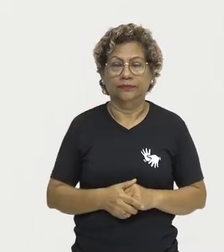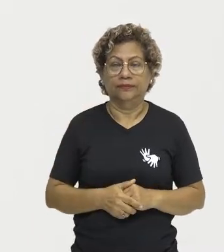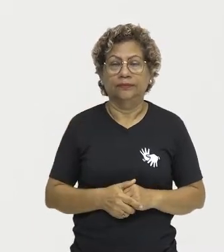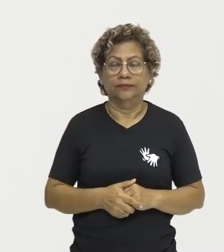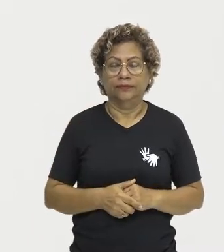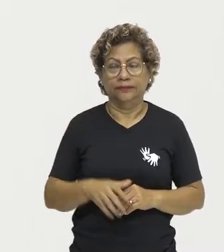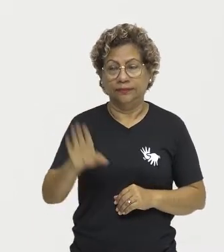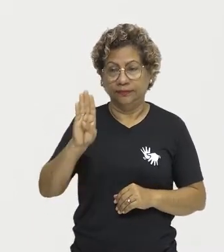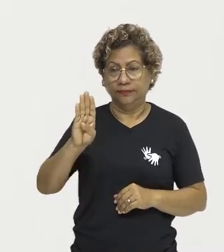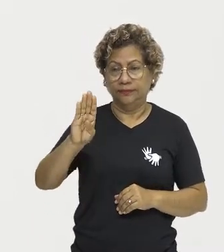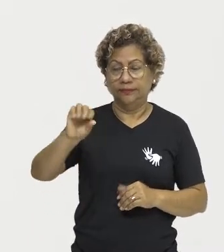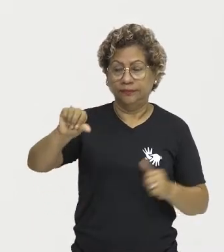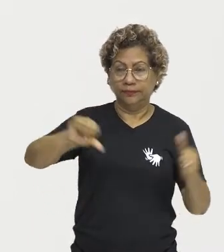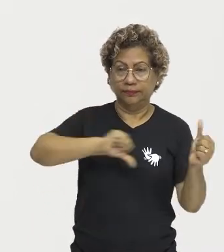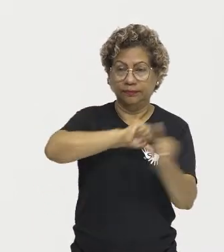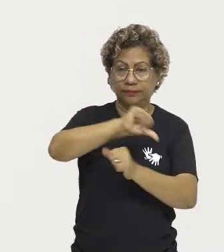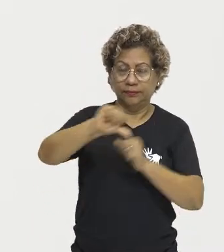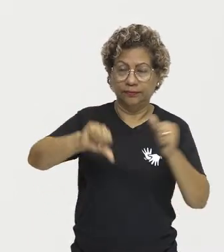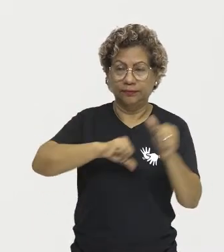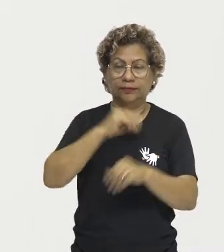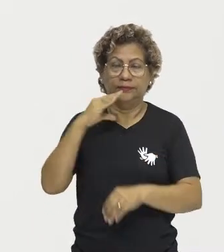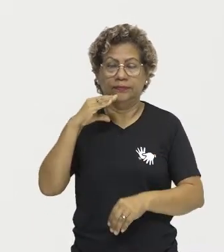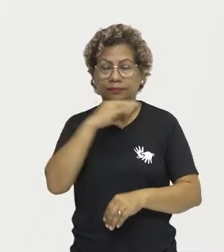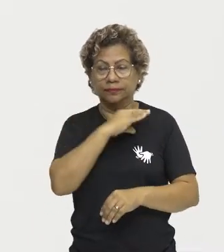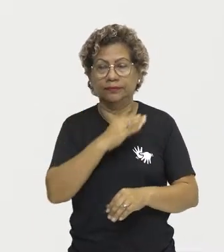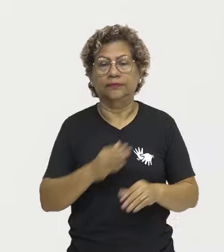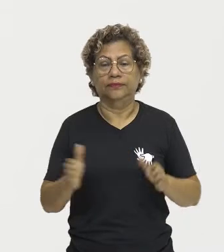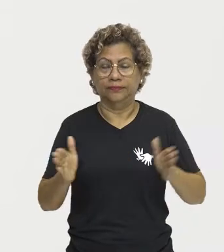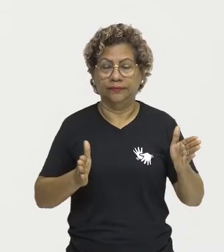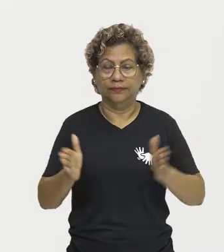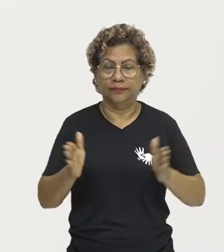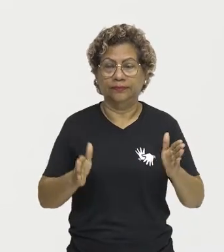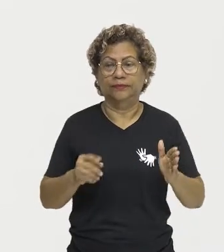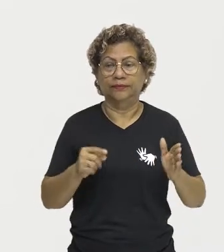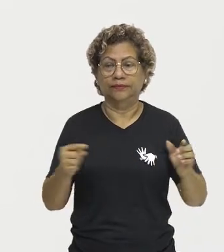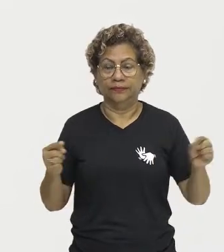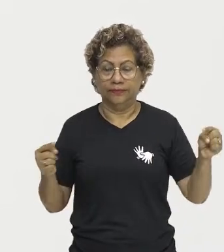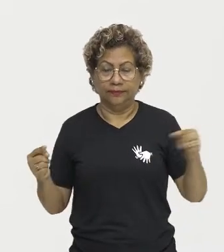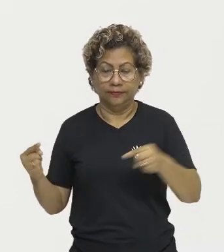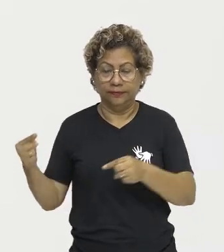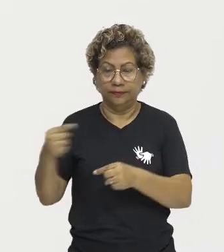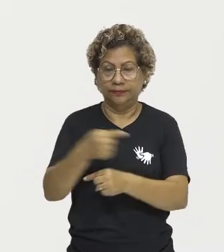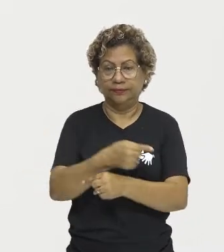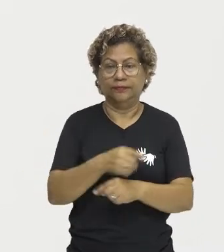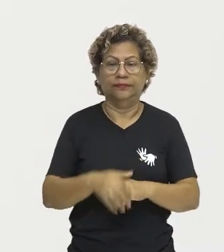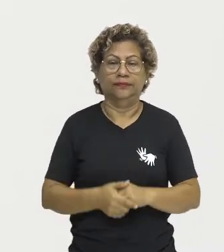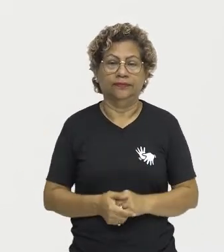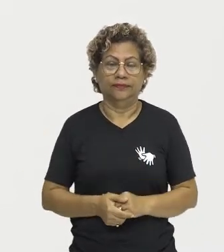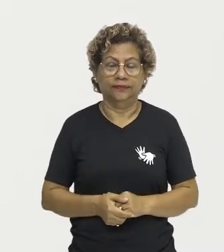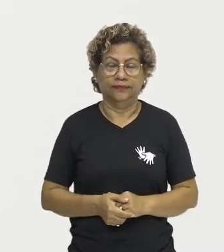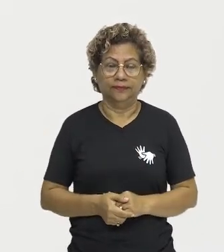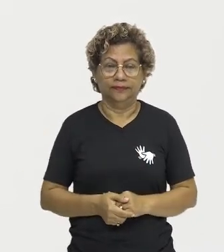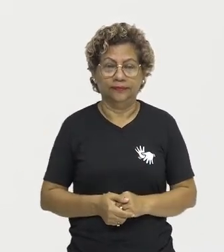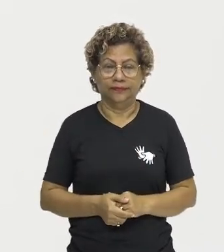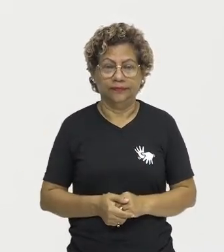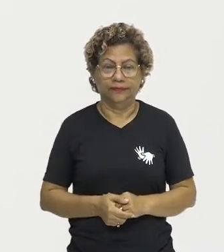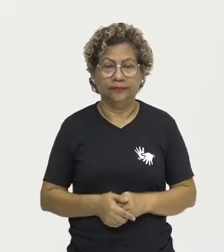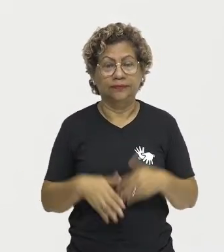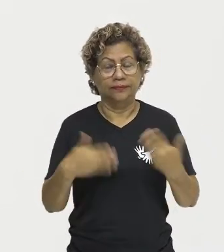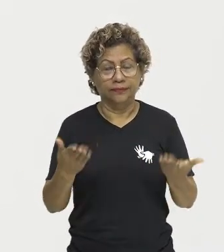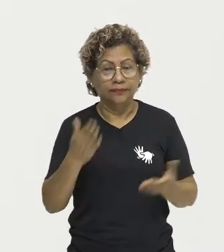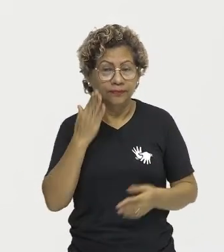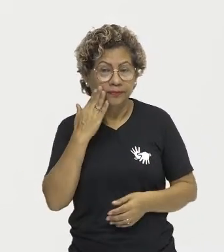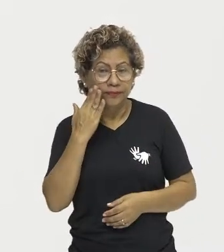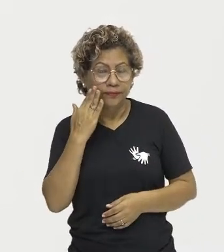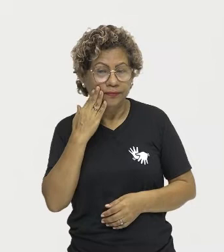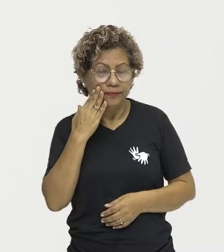trocar calor entre si. E aqui eu represento sempre, você vai representar aqui, esse calor,